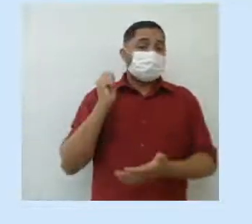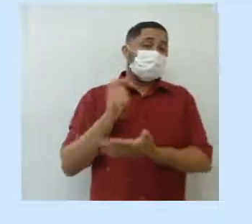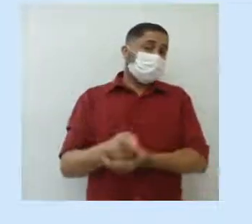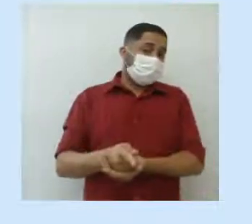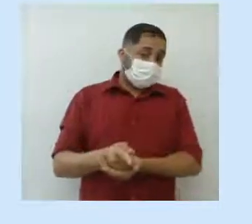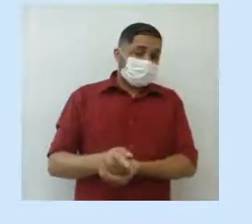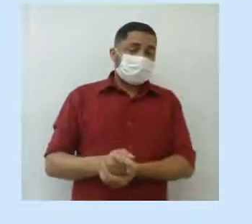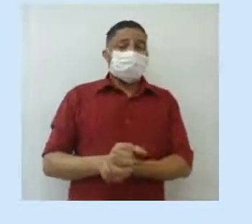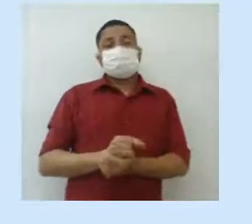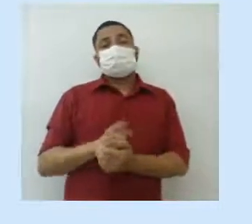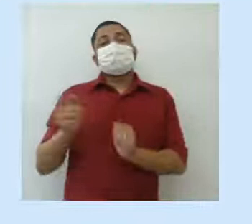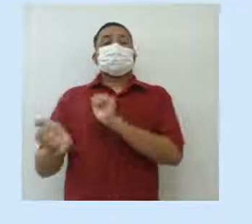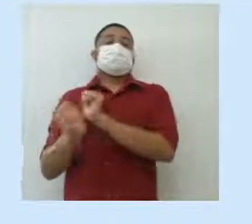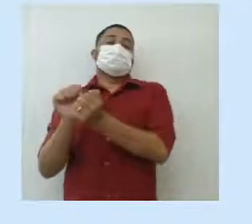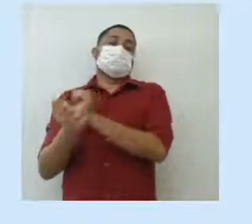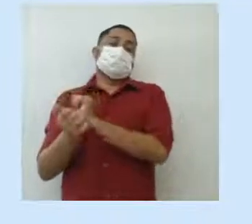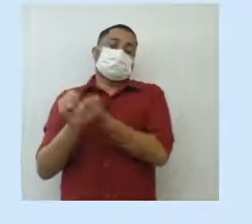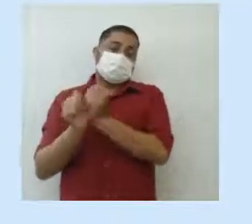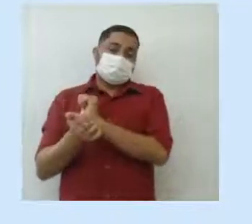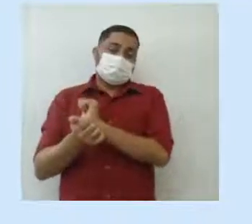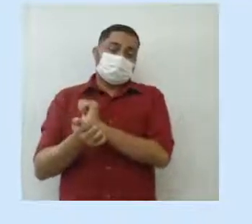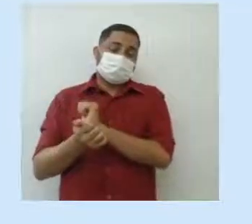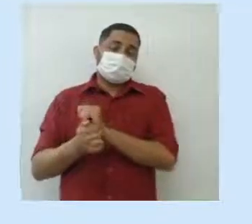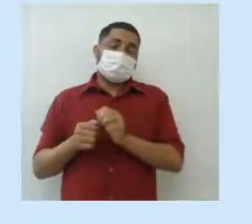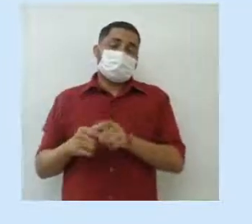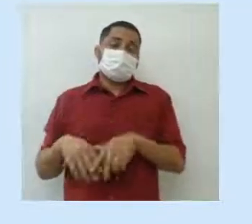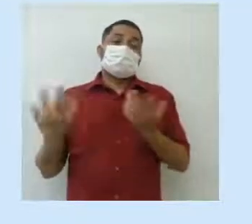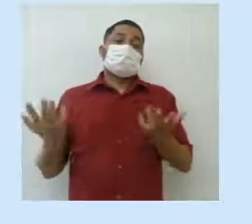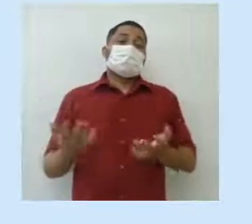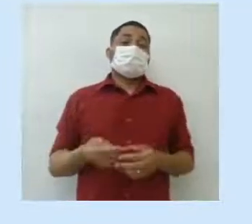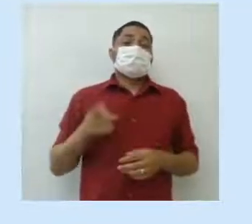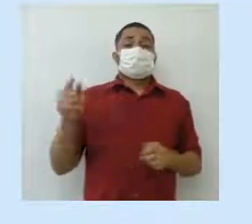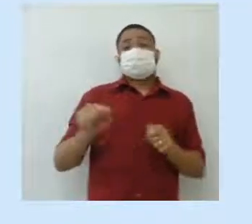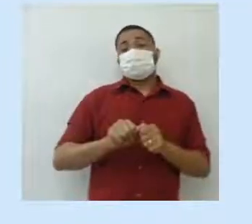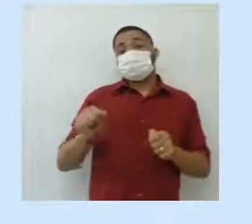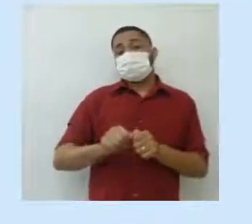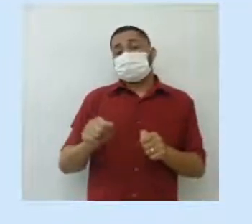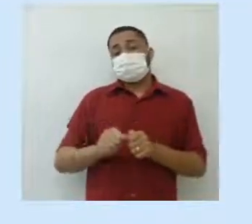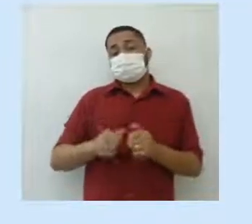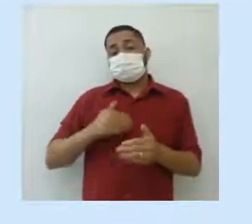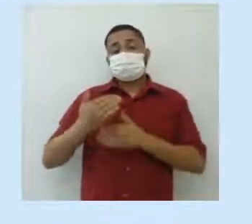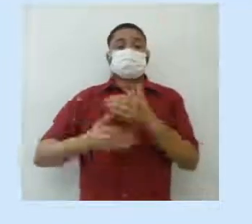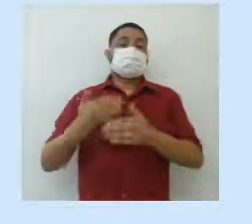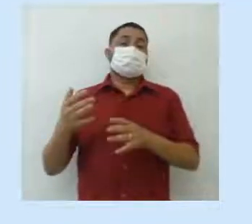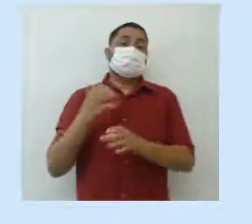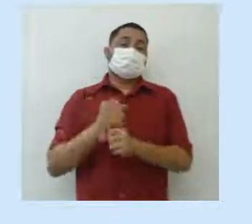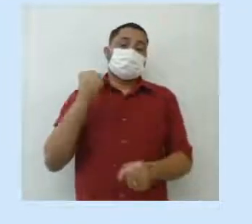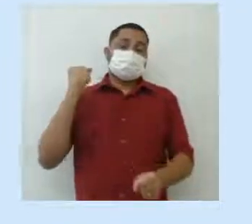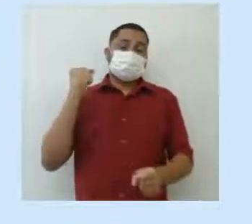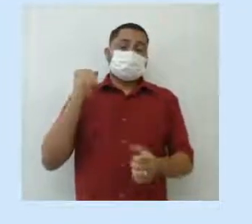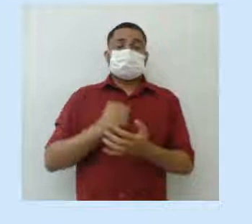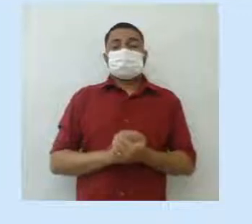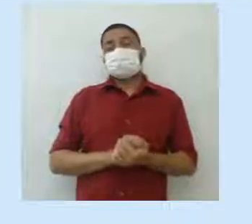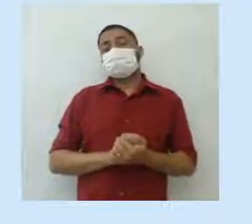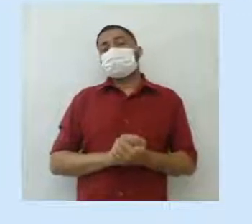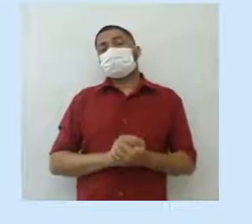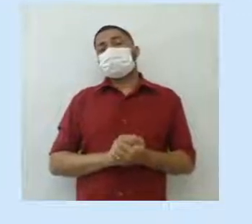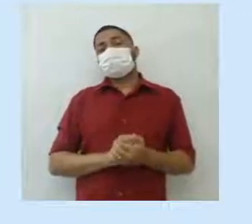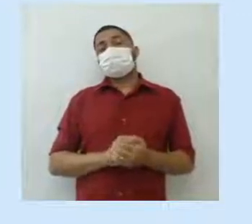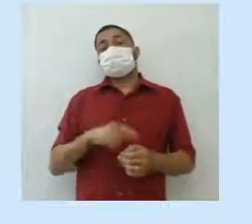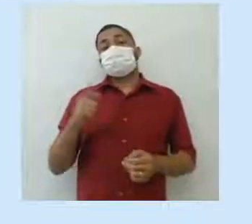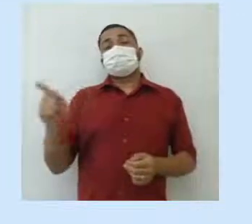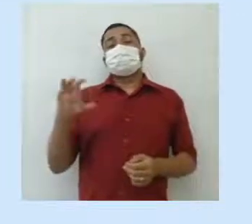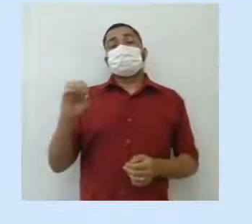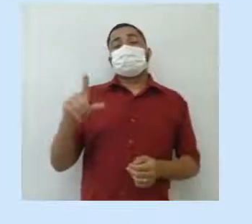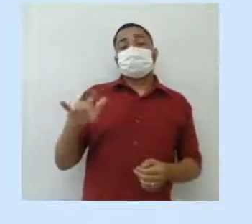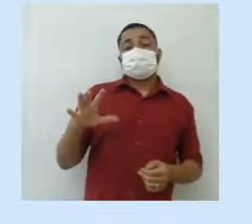dos escravizados, antes que este produzisse, gerando lucro, levou o quê? O colono a